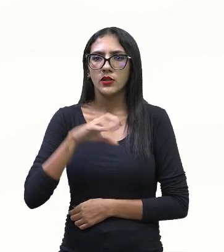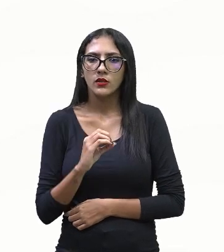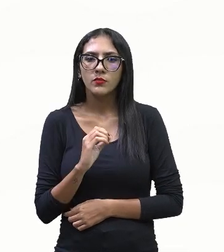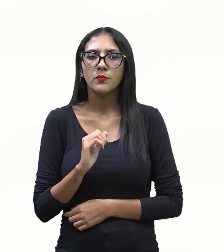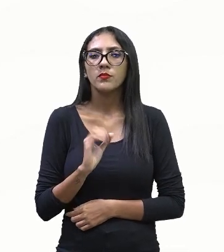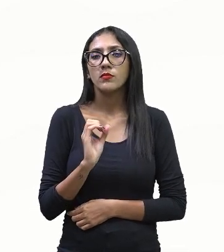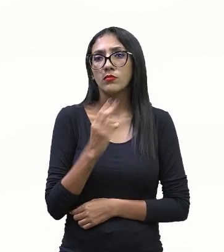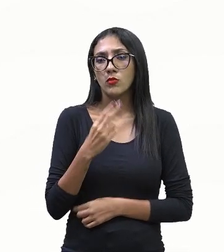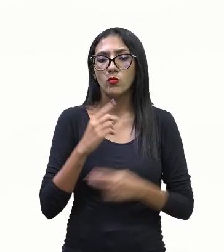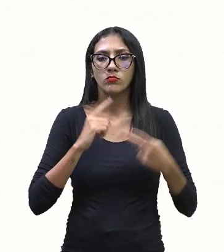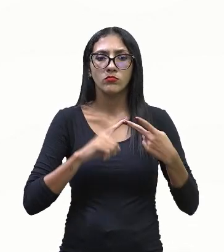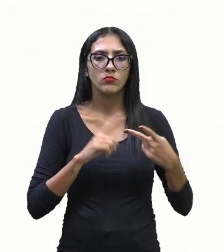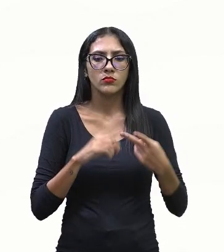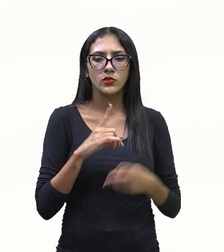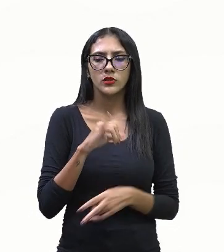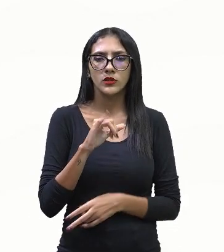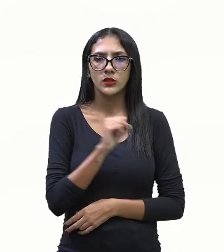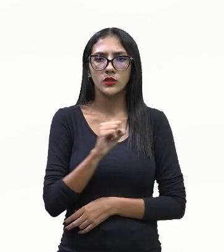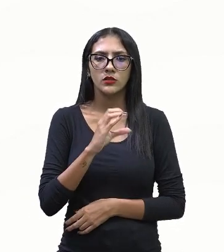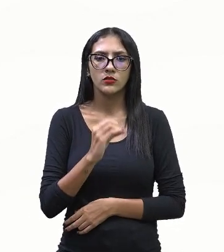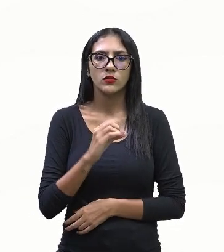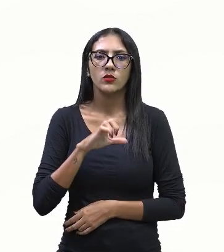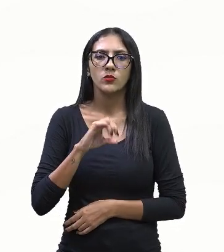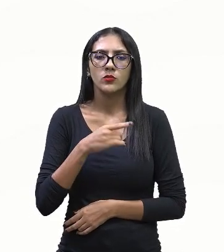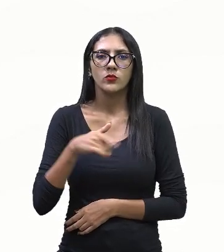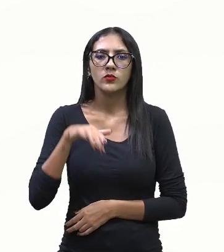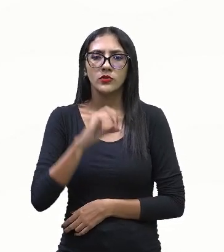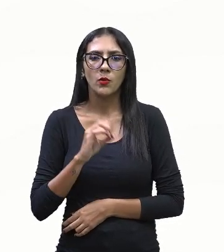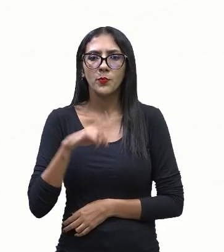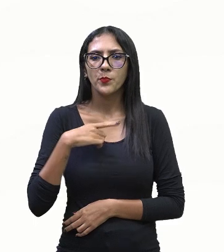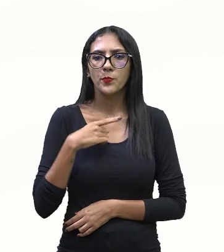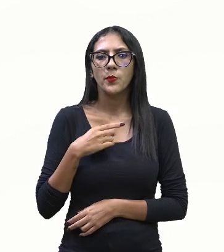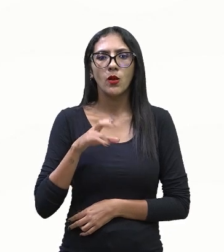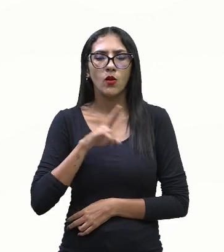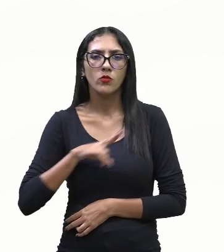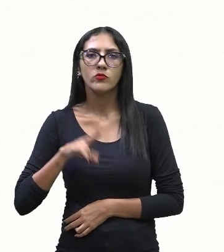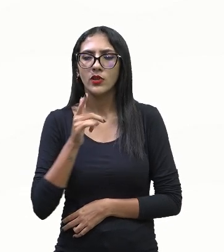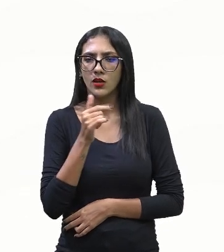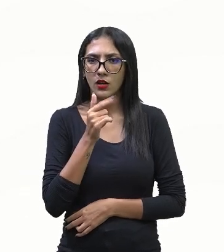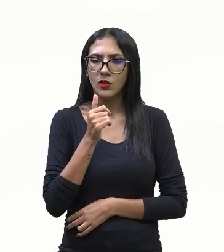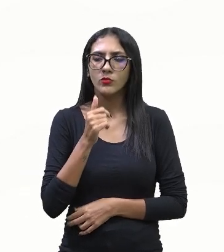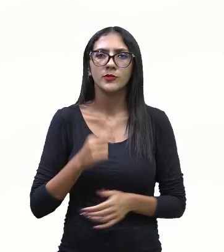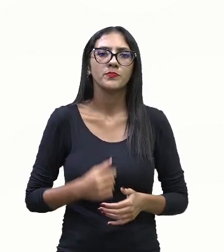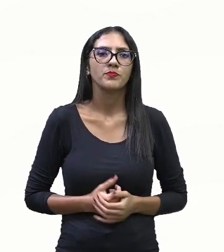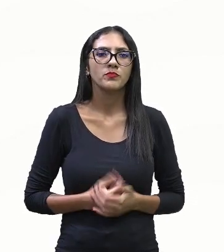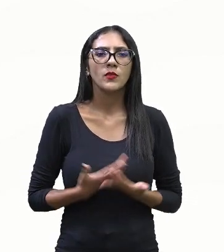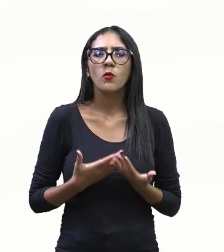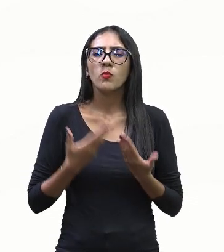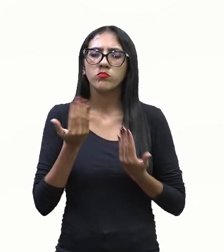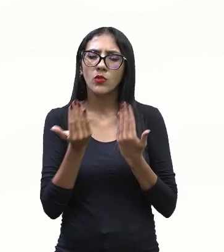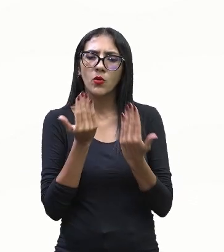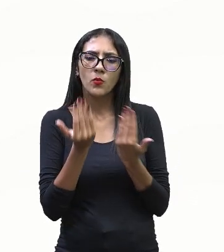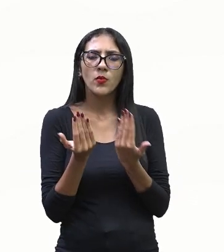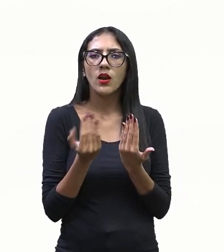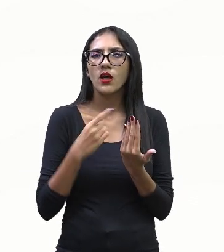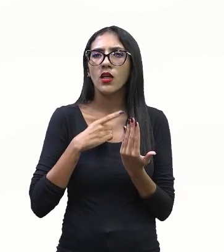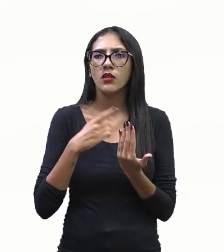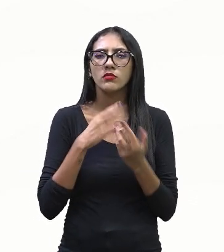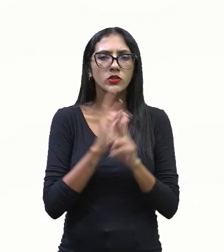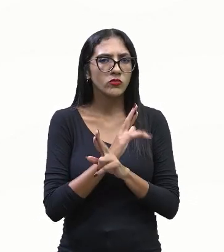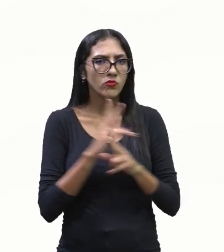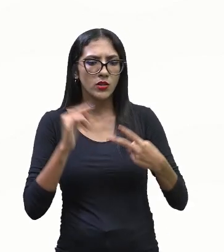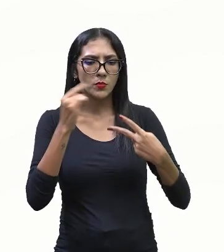gente chama de eletrólise aquosa, tá? E aí, a diferença, basicamente, entre as duas